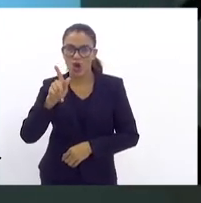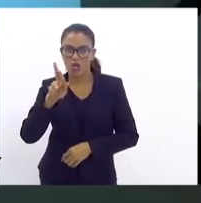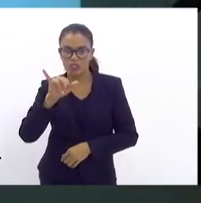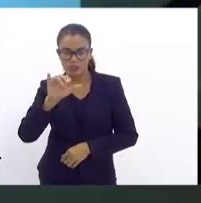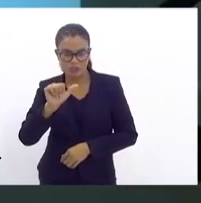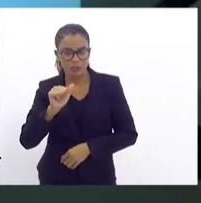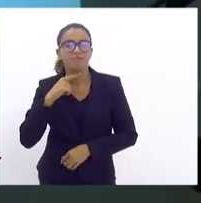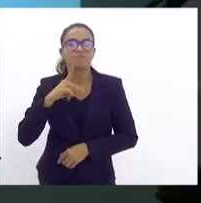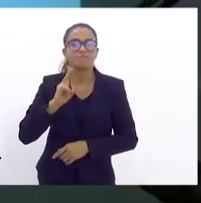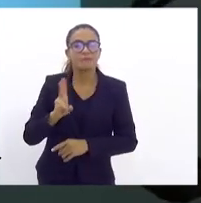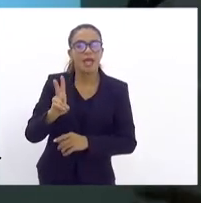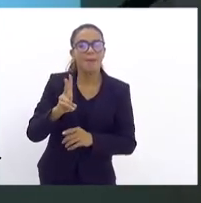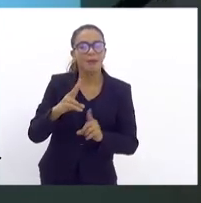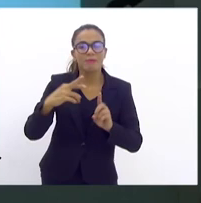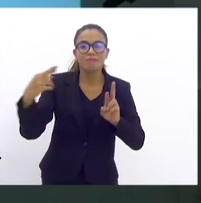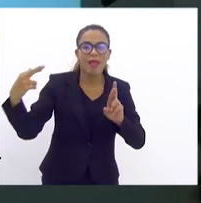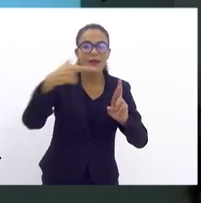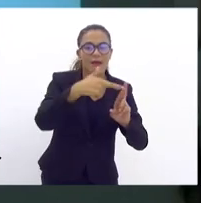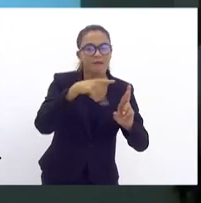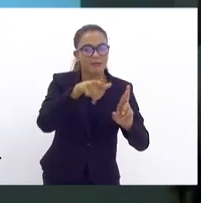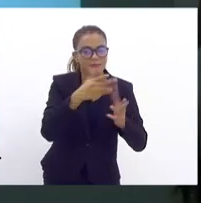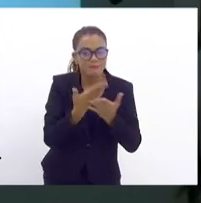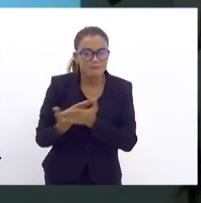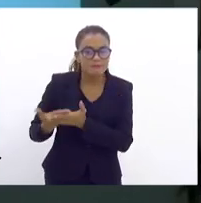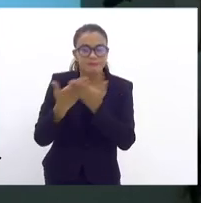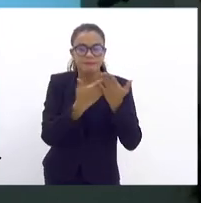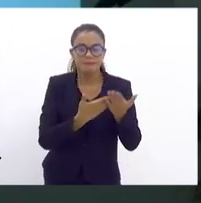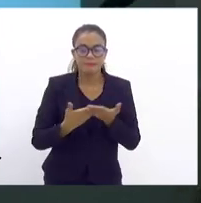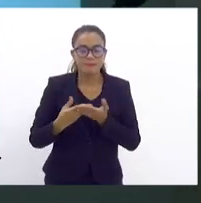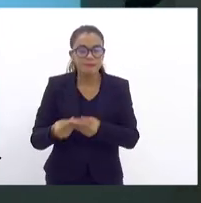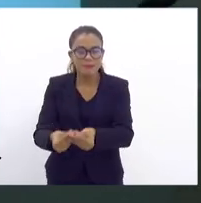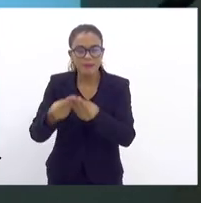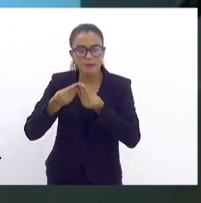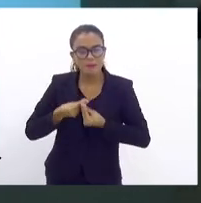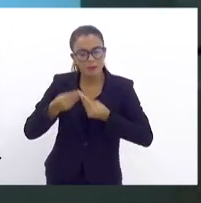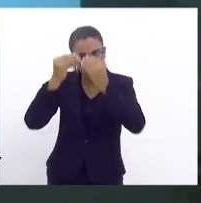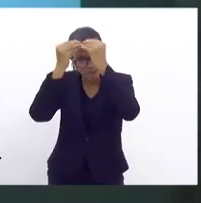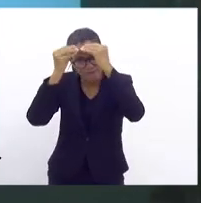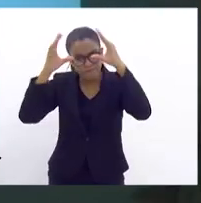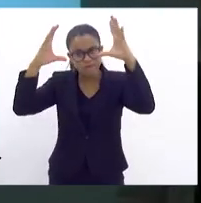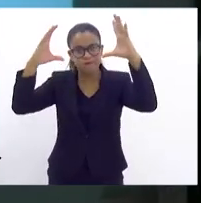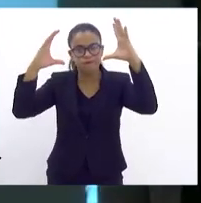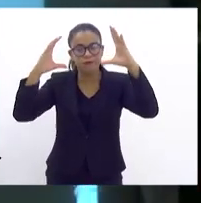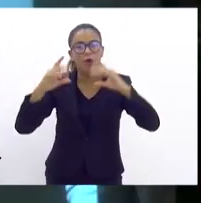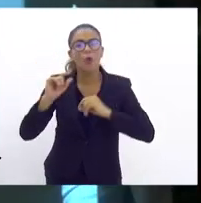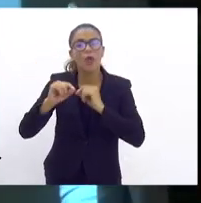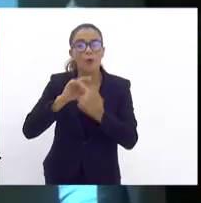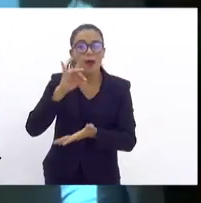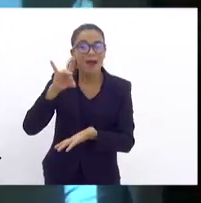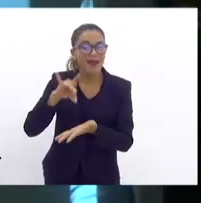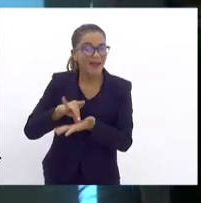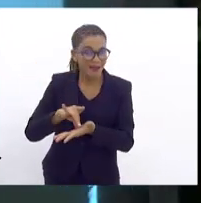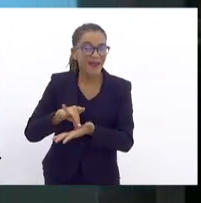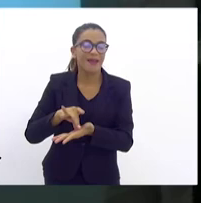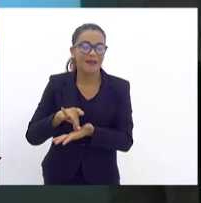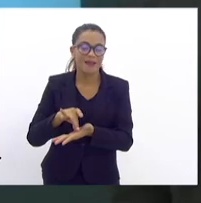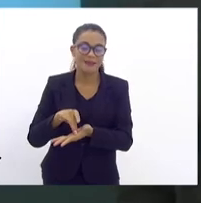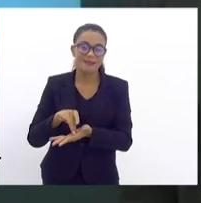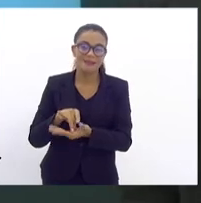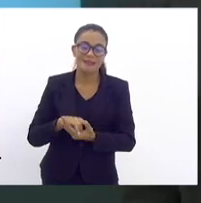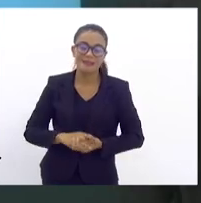nós nos baseamos né e é importante que eles não trouxe uma uma realidade que